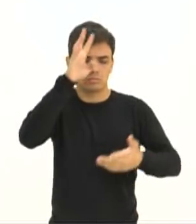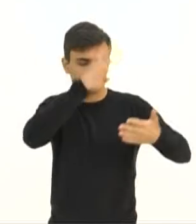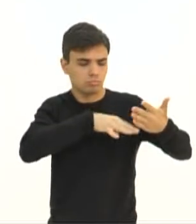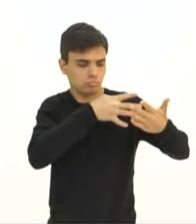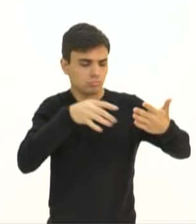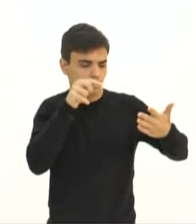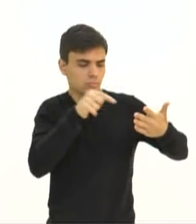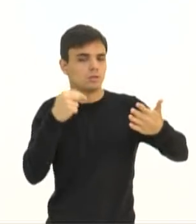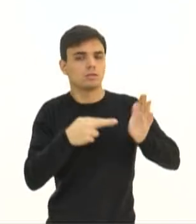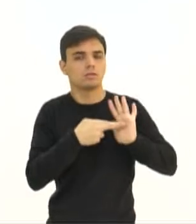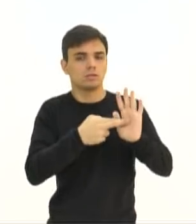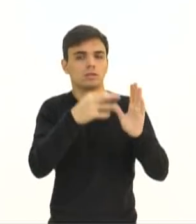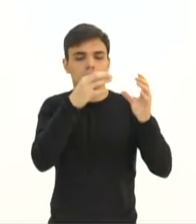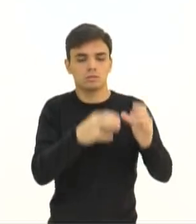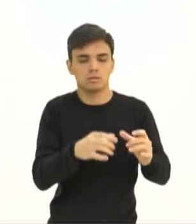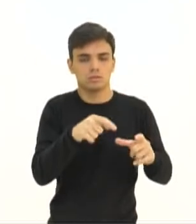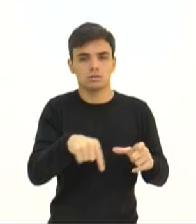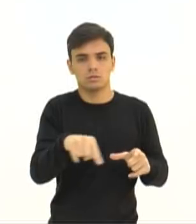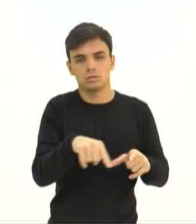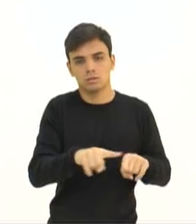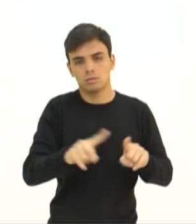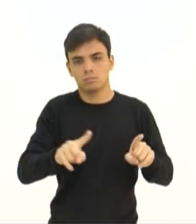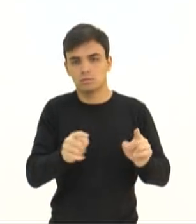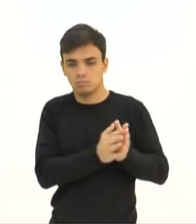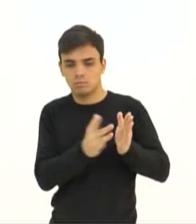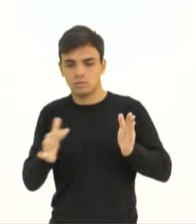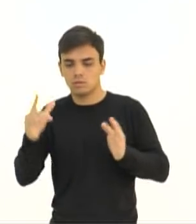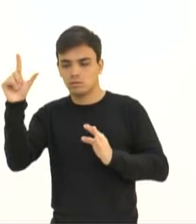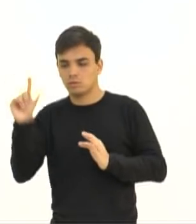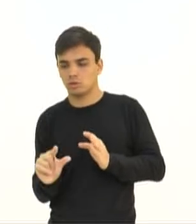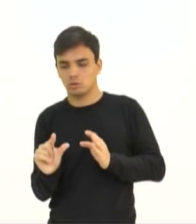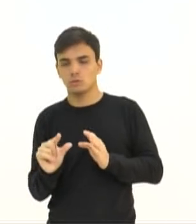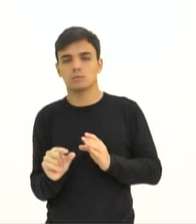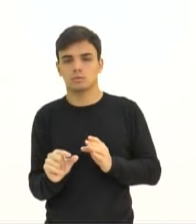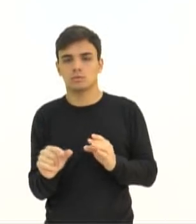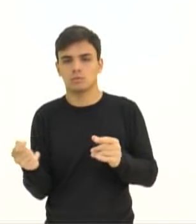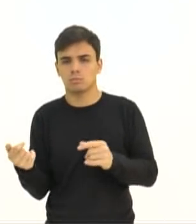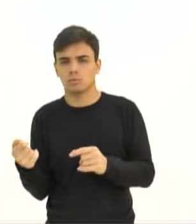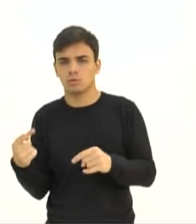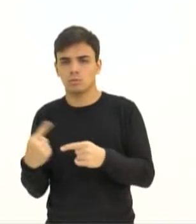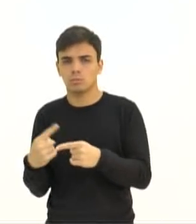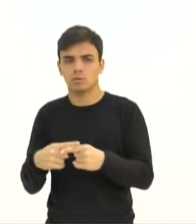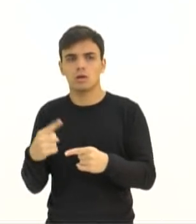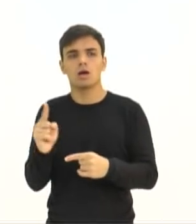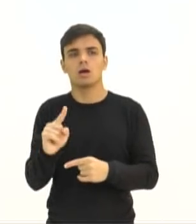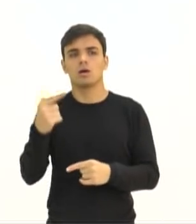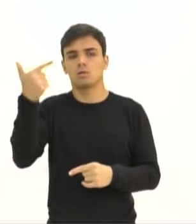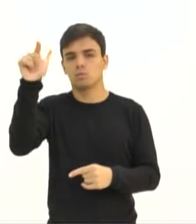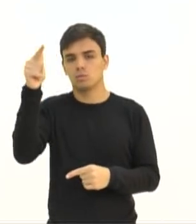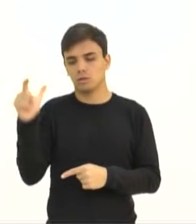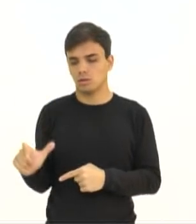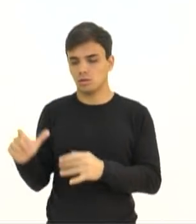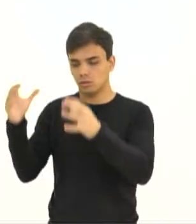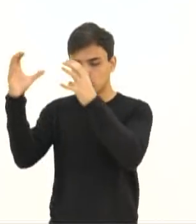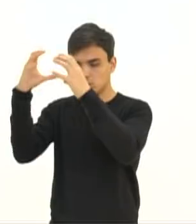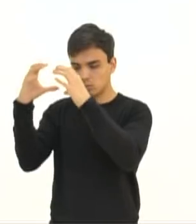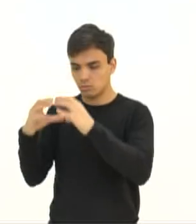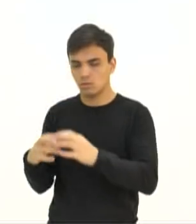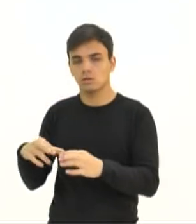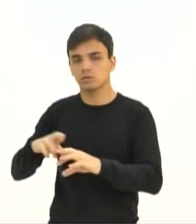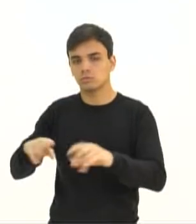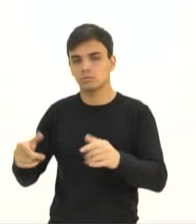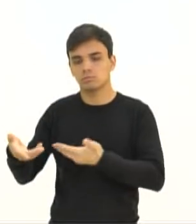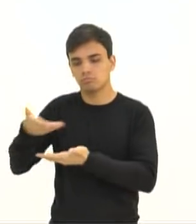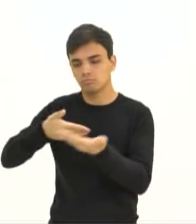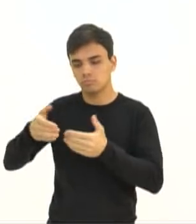tudo mais. Mas ao longo do tempo ela diminui um pouquinho porque as outras regiões acabam aumentando essa participação. Por